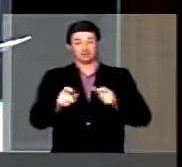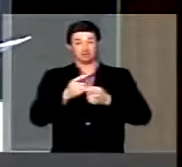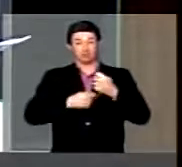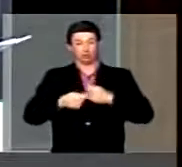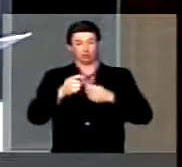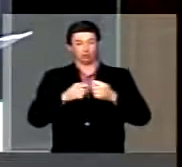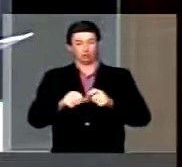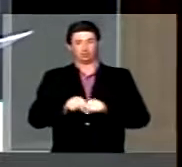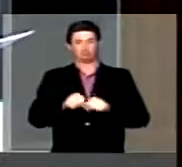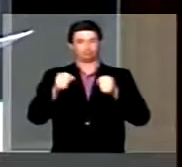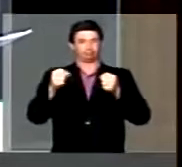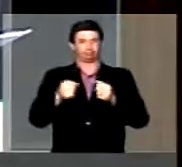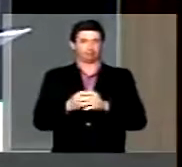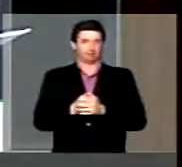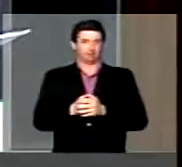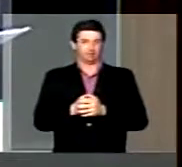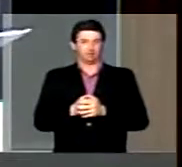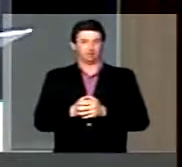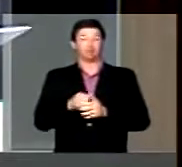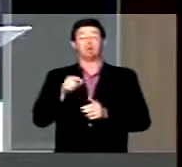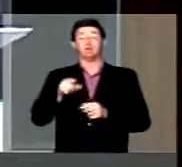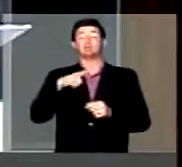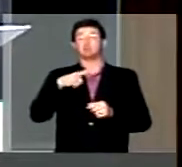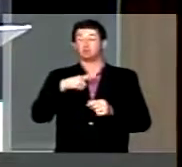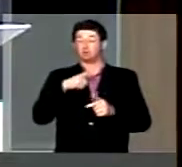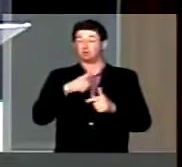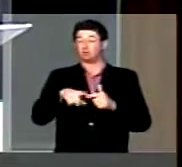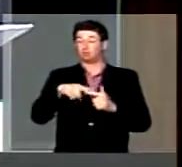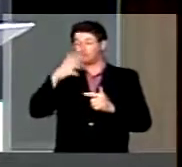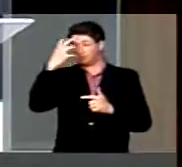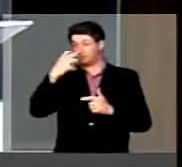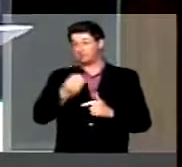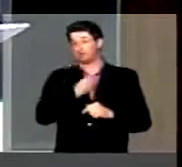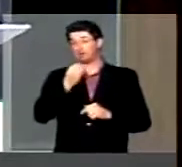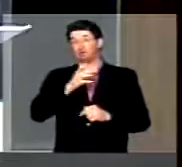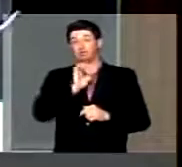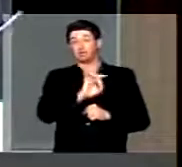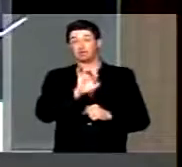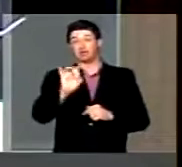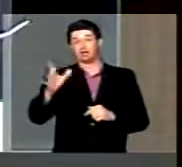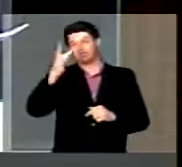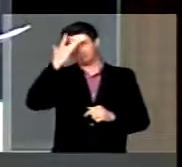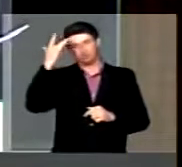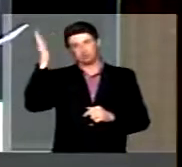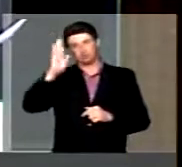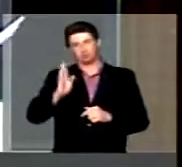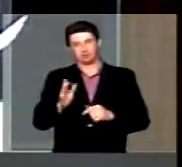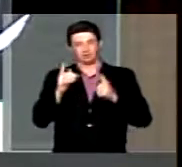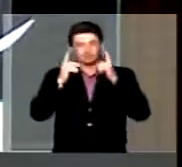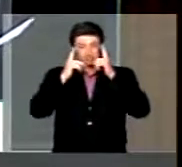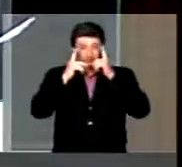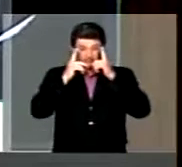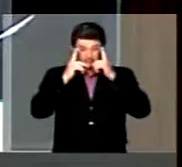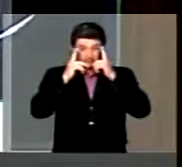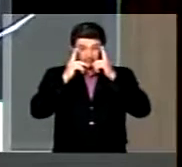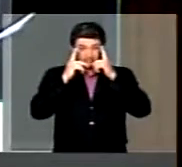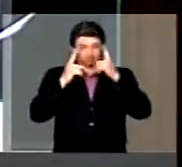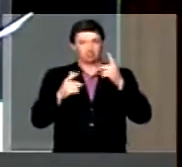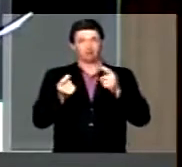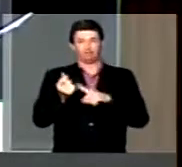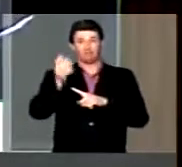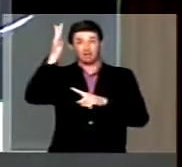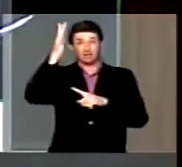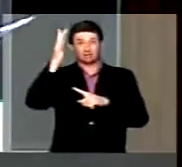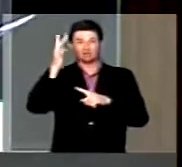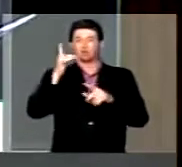colapso. E isto terá grave repercussão na vida de cada cidadão brasileiro. A